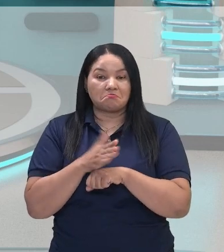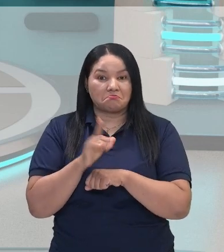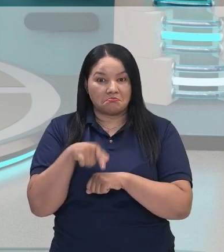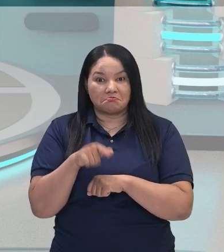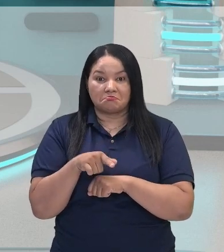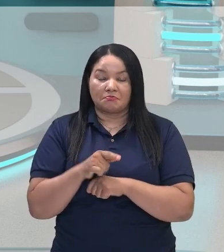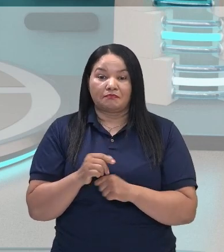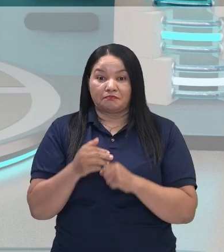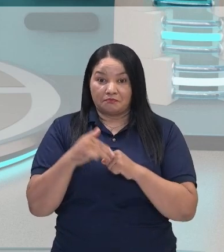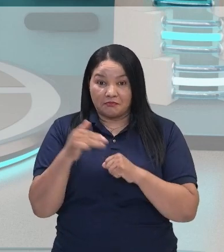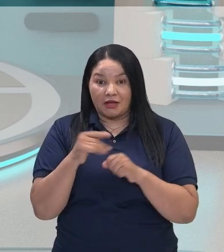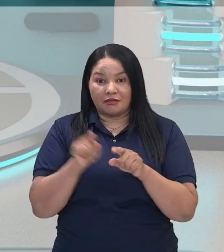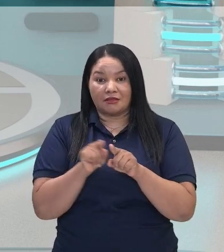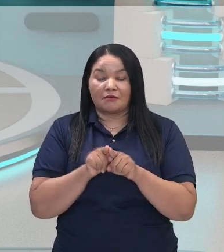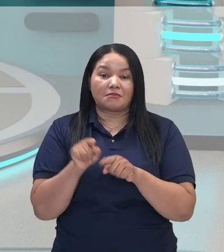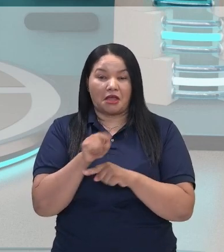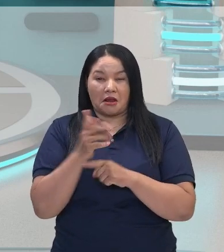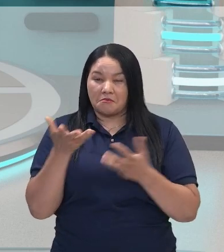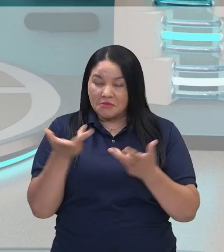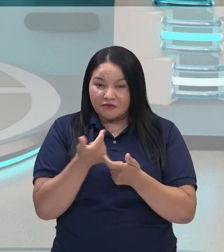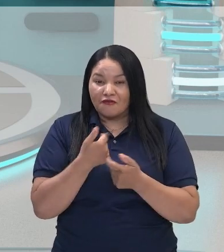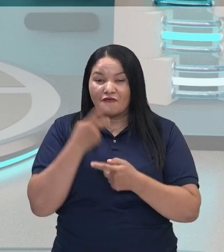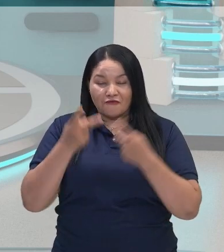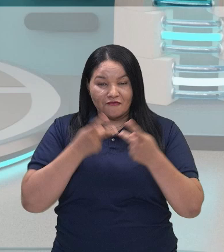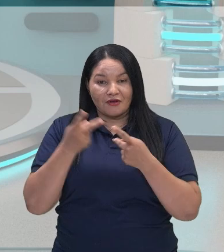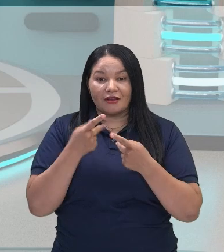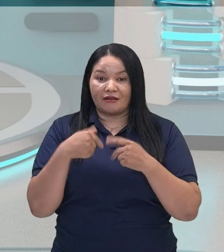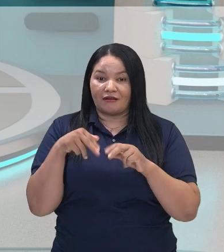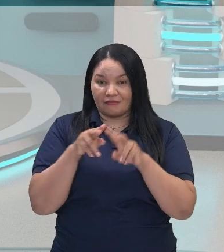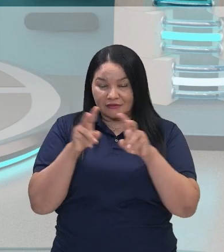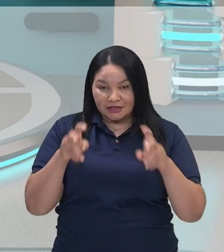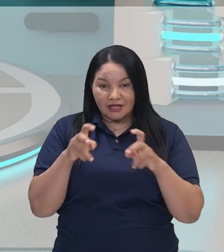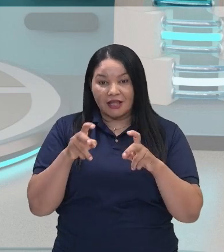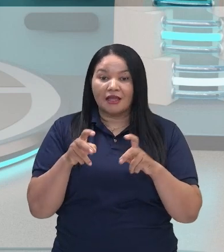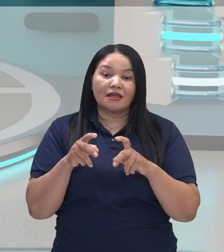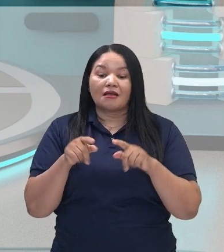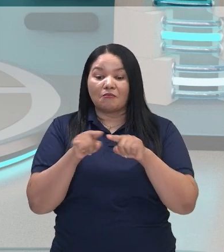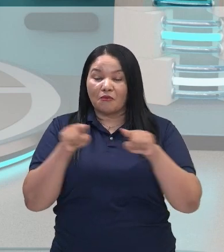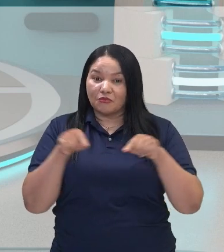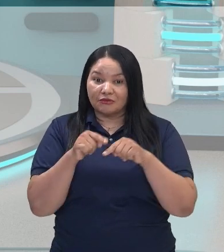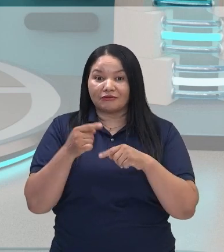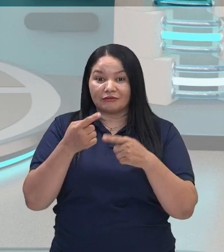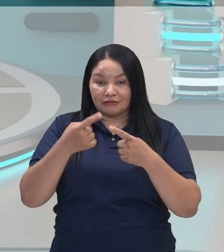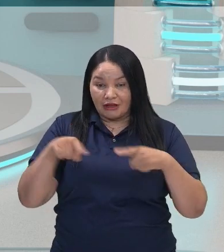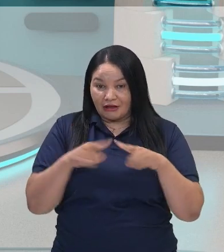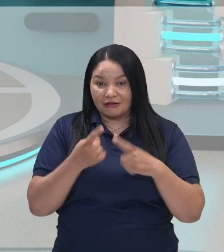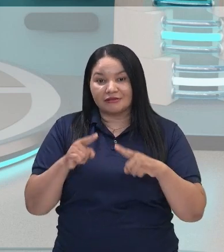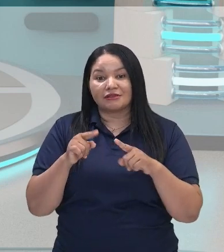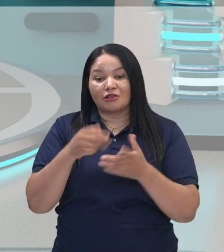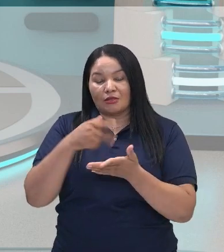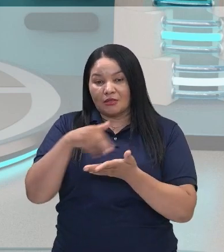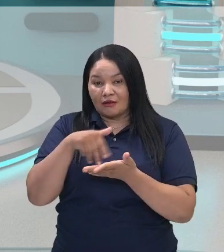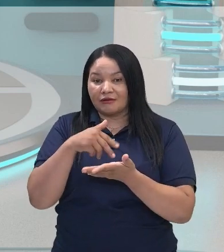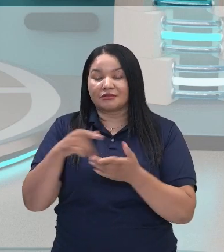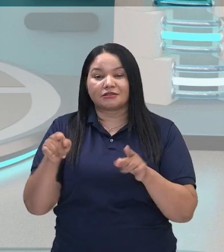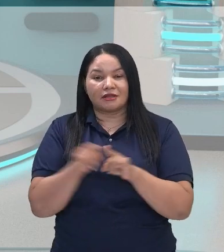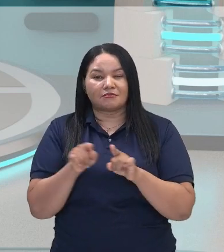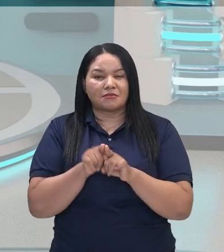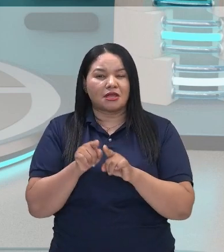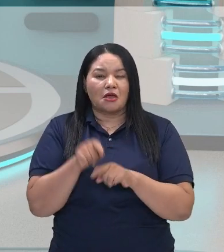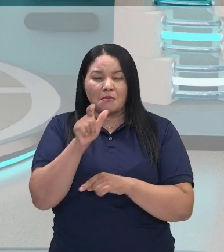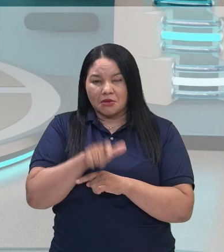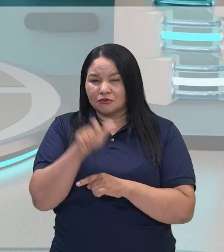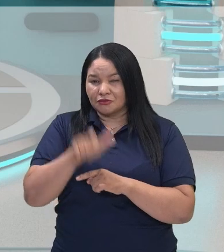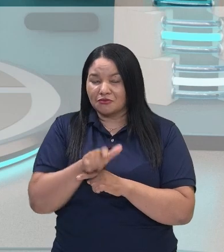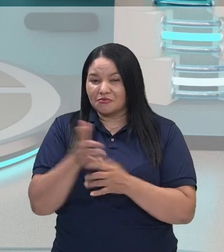ela tem propriedade em falar sobre esse assunto e esse espaço, esse corpo de dança que tem. E qualquer pessoa também que tenha